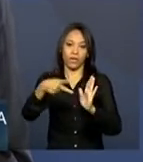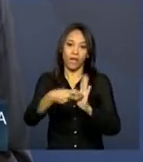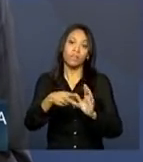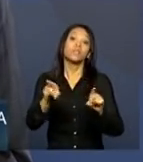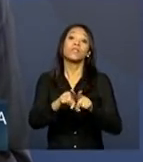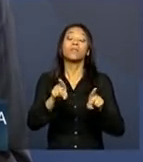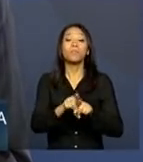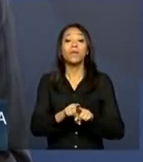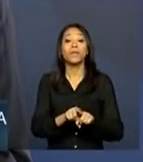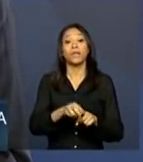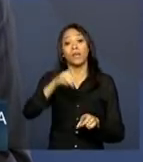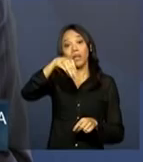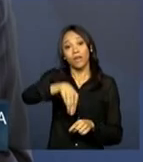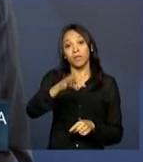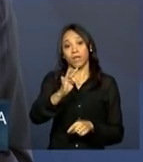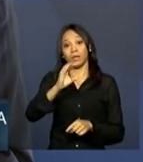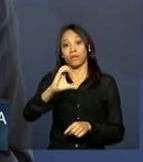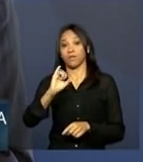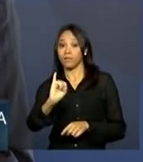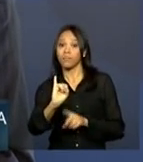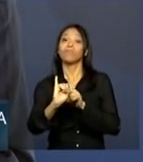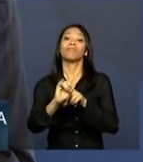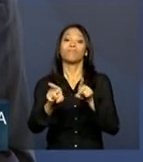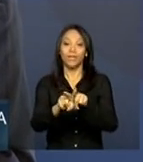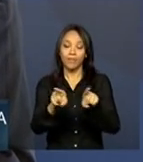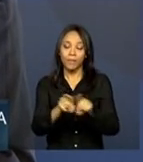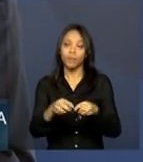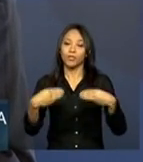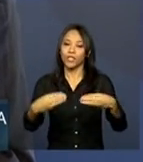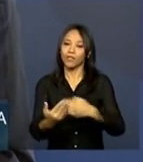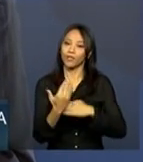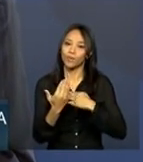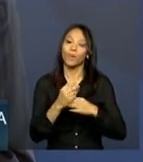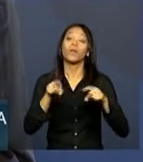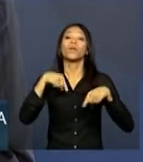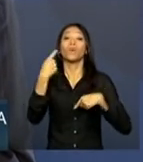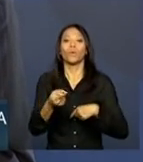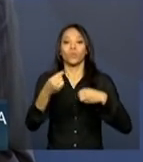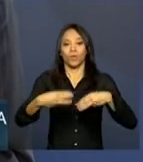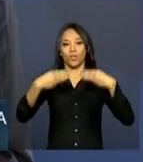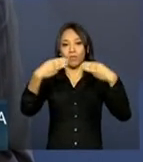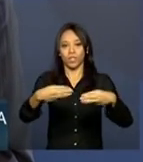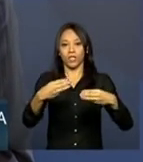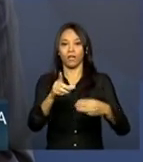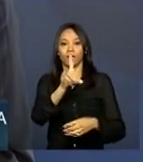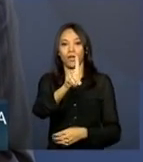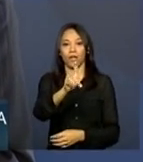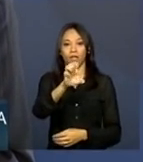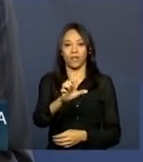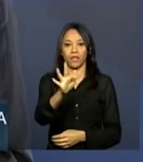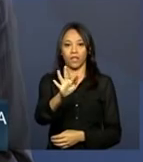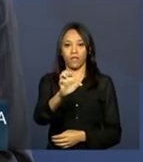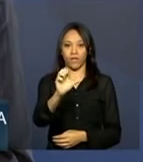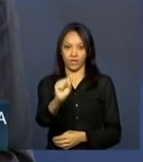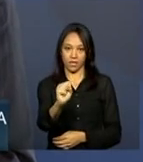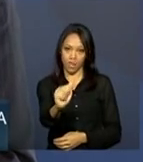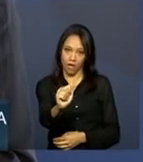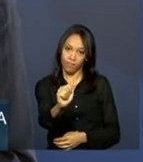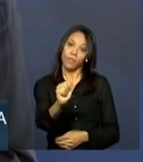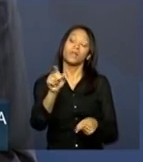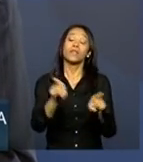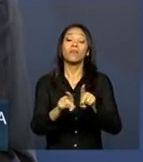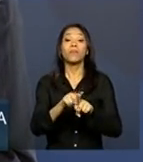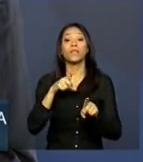Tecnologia que nos ajudou com recursos técnicos muito importantes e o Ministério da Defesa aqui quero fazer um registro